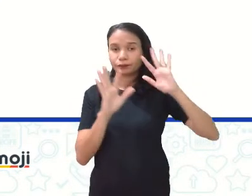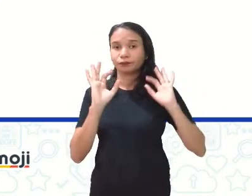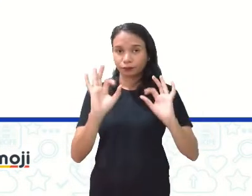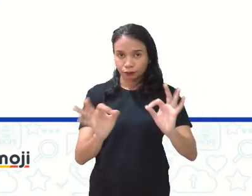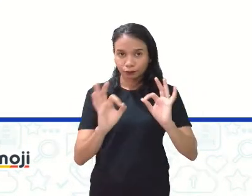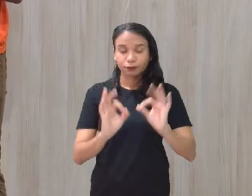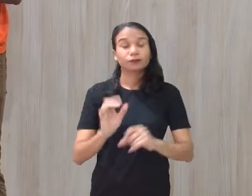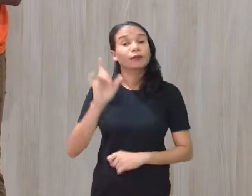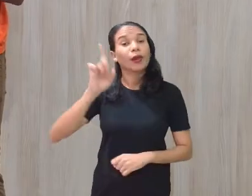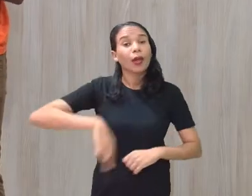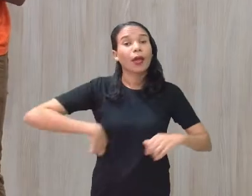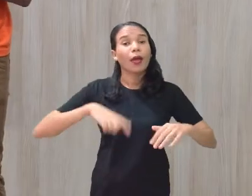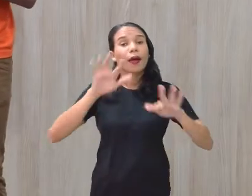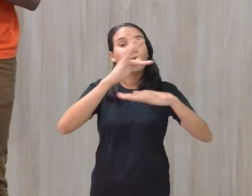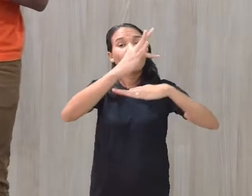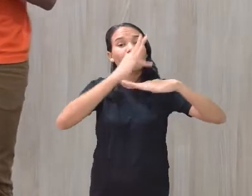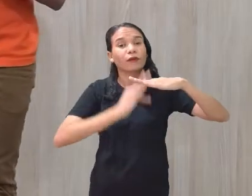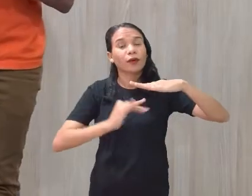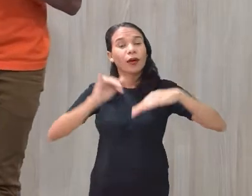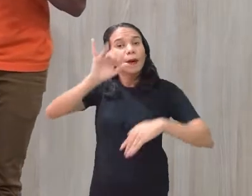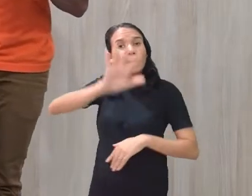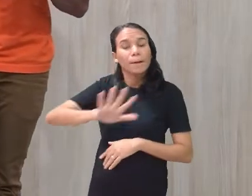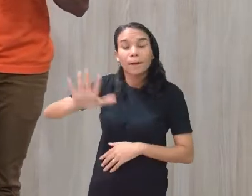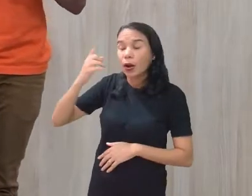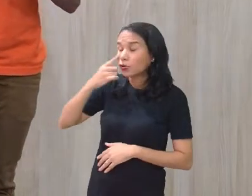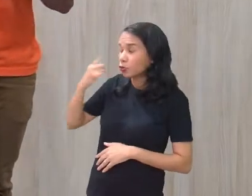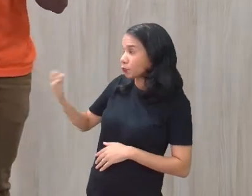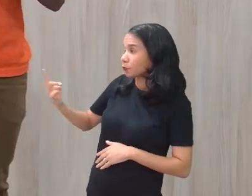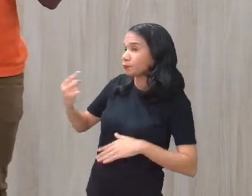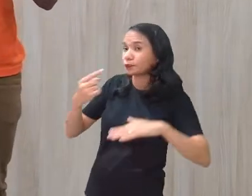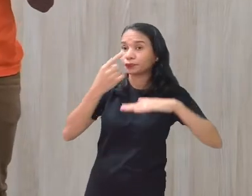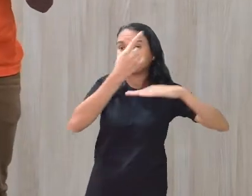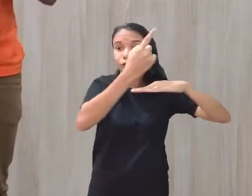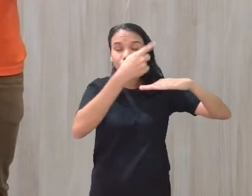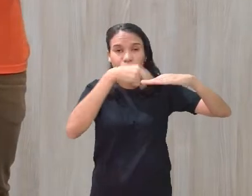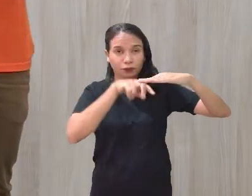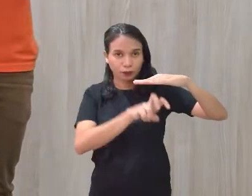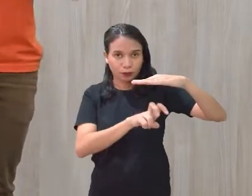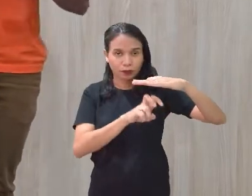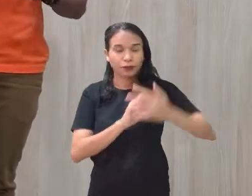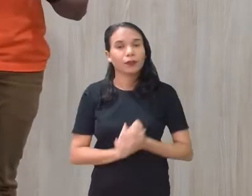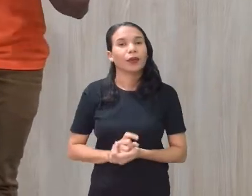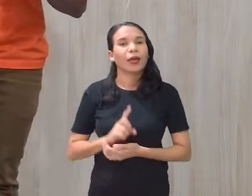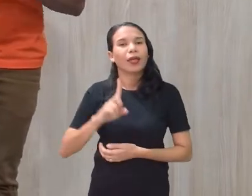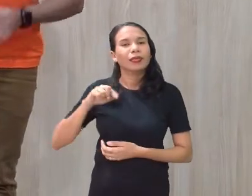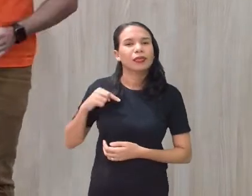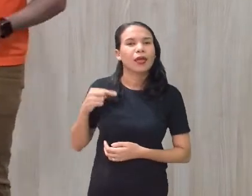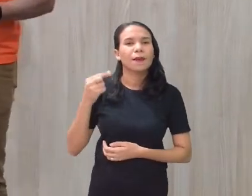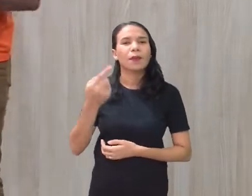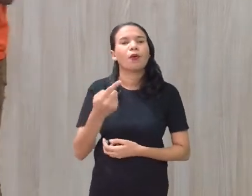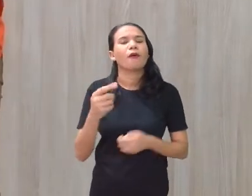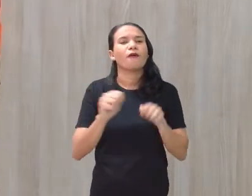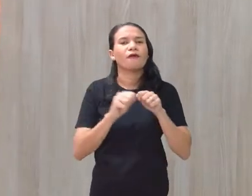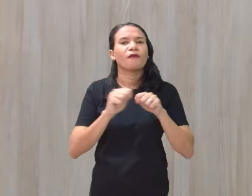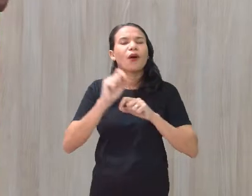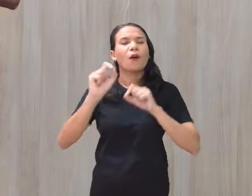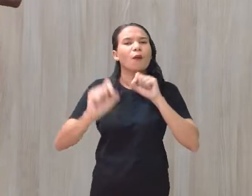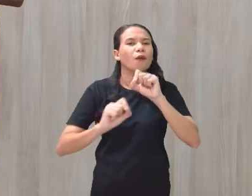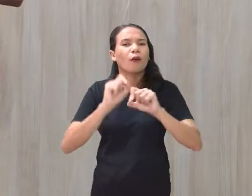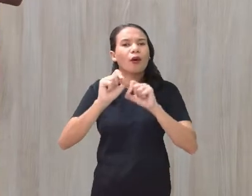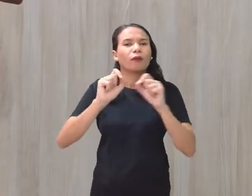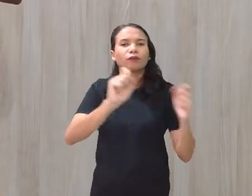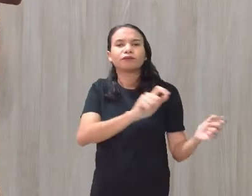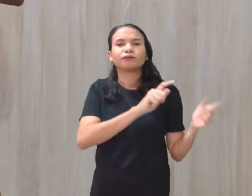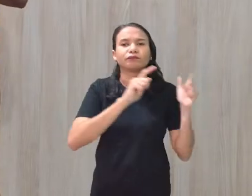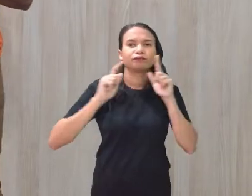certo? Então, essa fração aí dessa imagem representa 1/5. Depois, o que foi que eu fiz? Passei